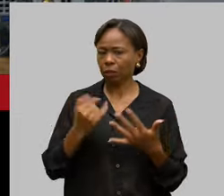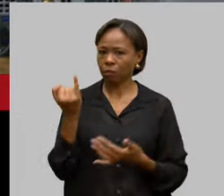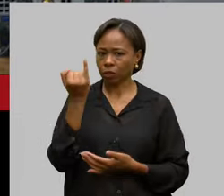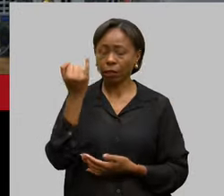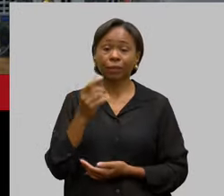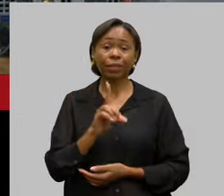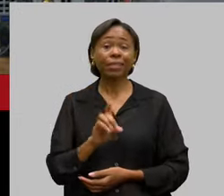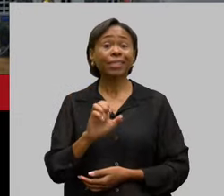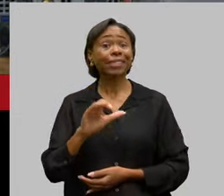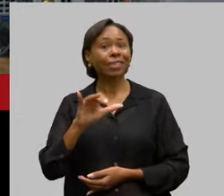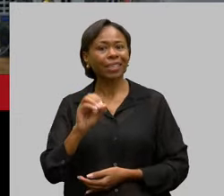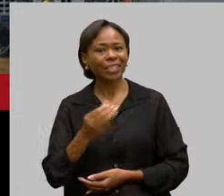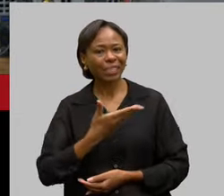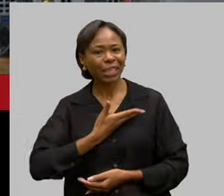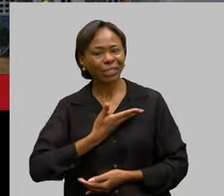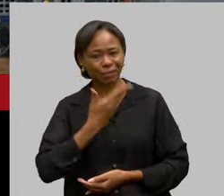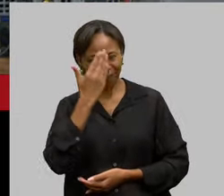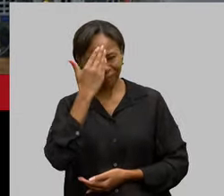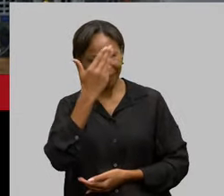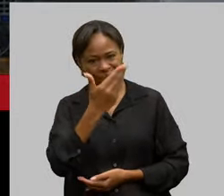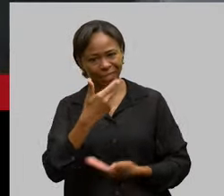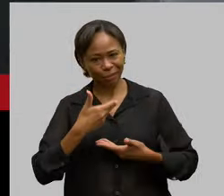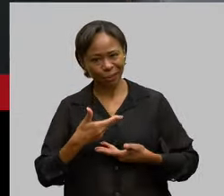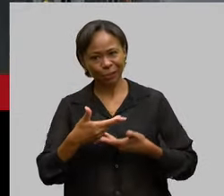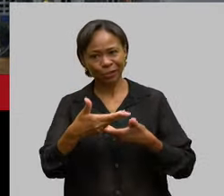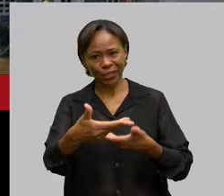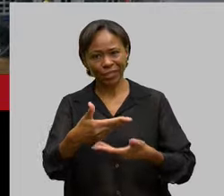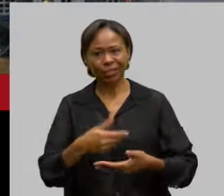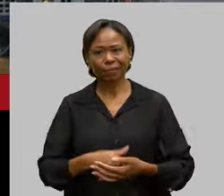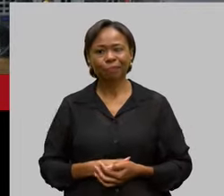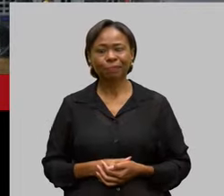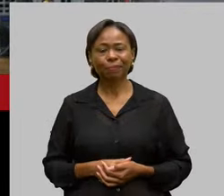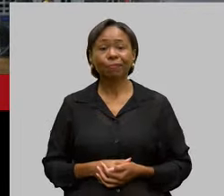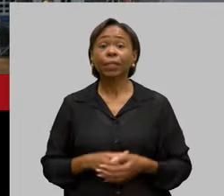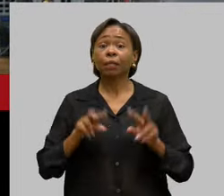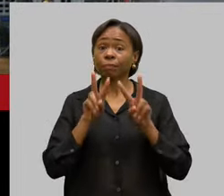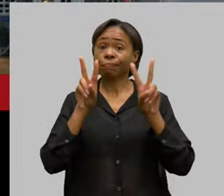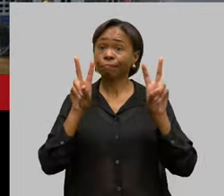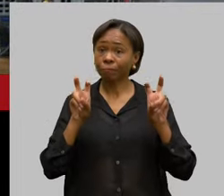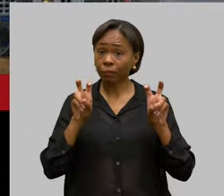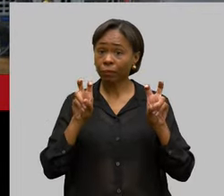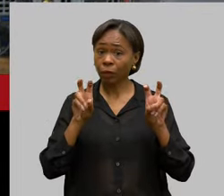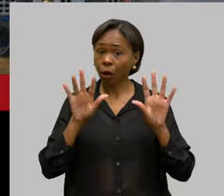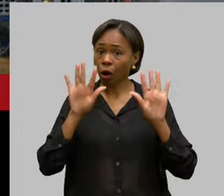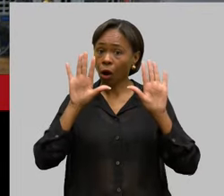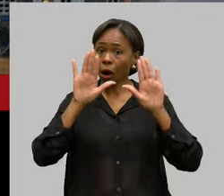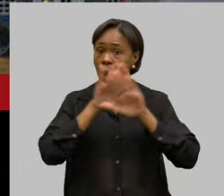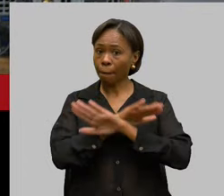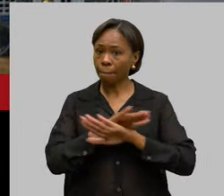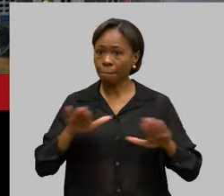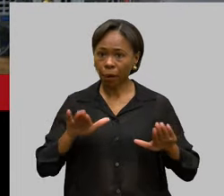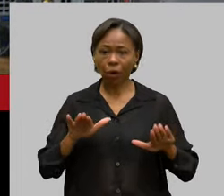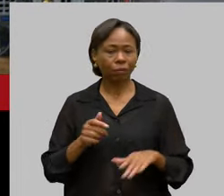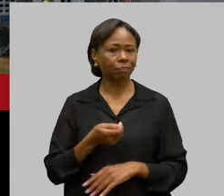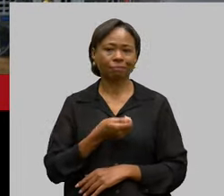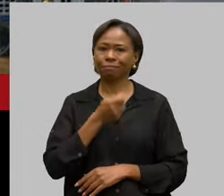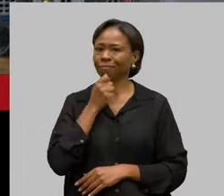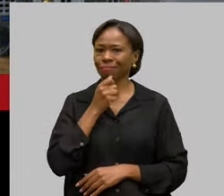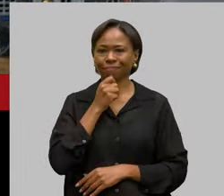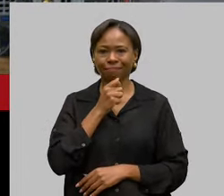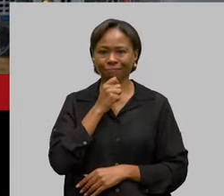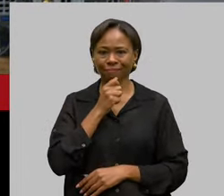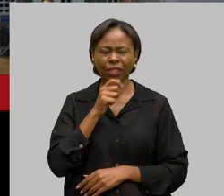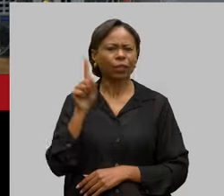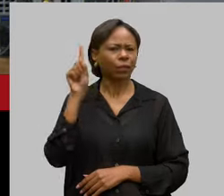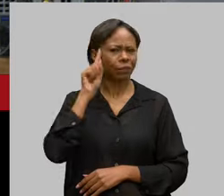amigo muito obrigado do convite eh esse assunto não se esgota eh e e ele todo dia